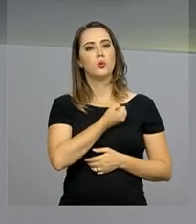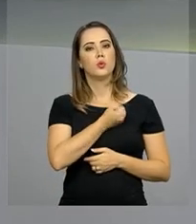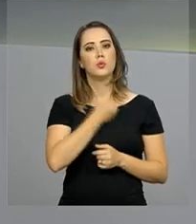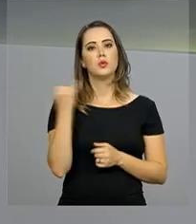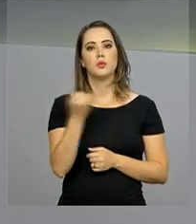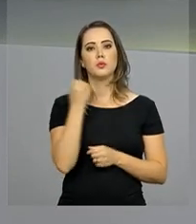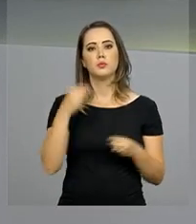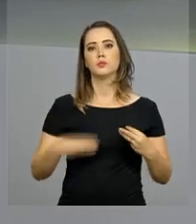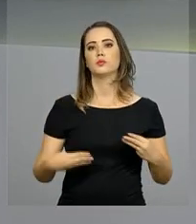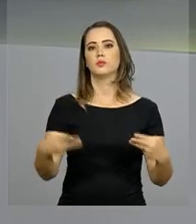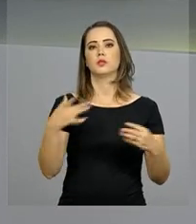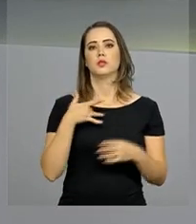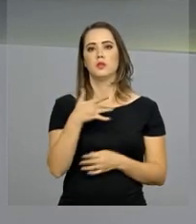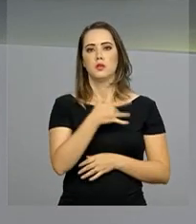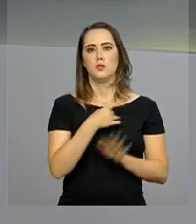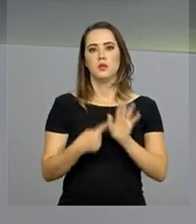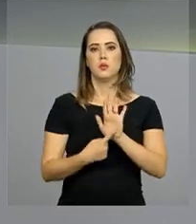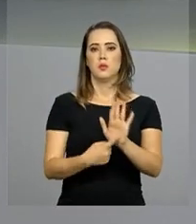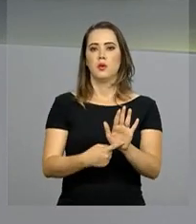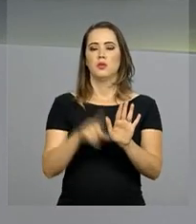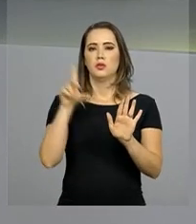da Saúde mostra queda de